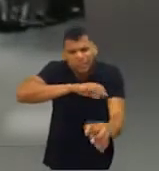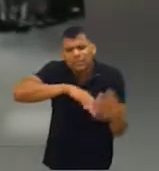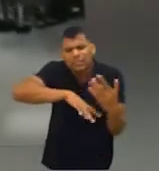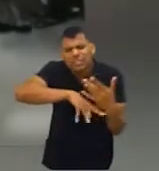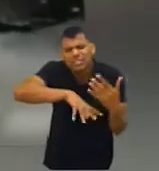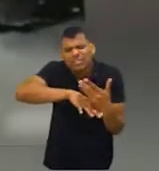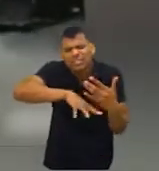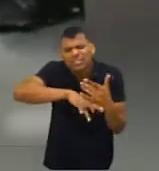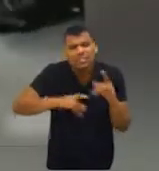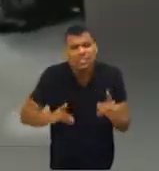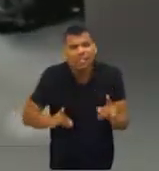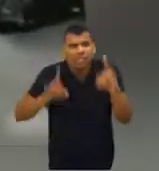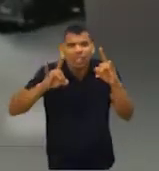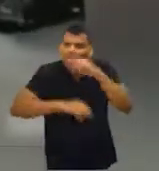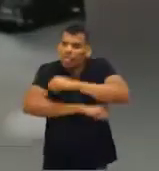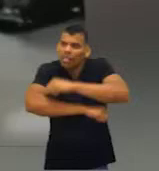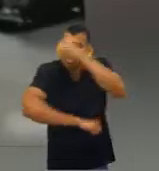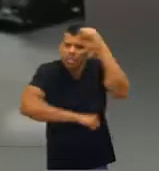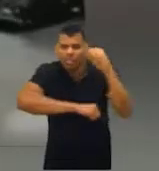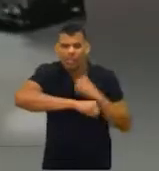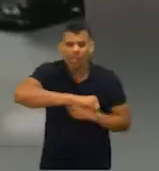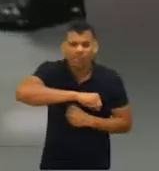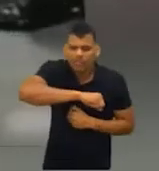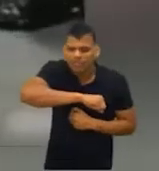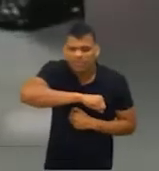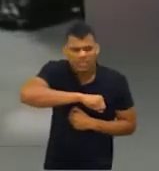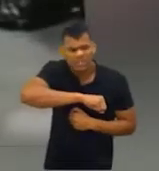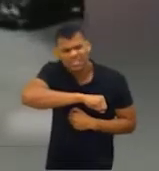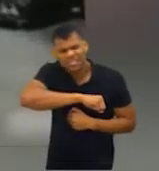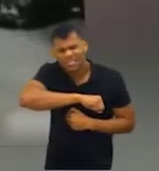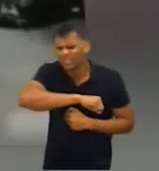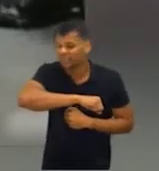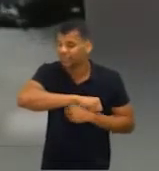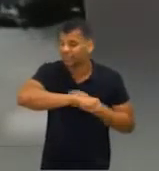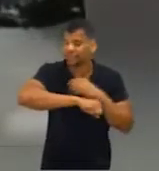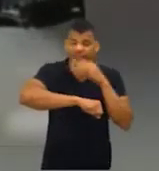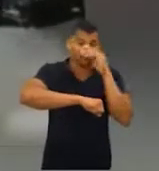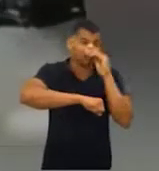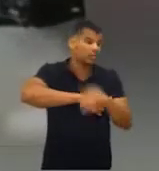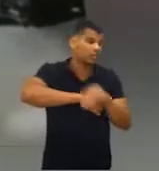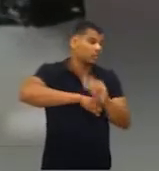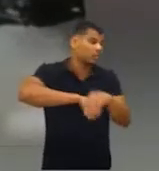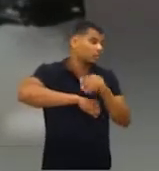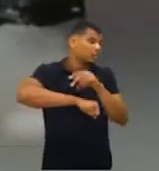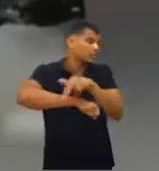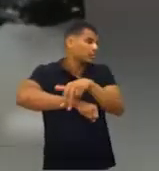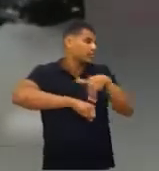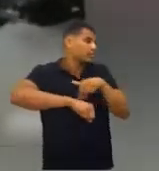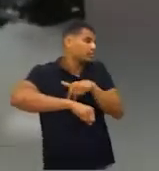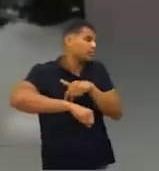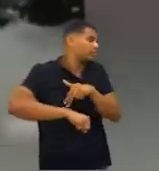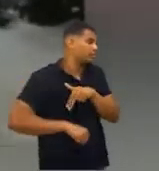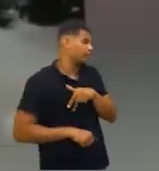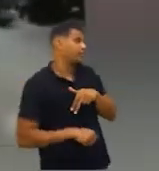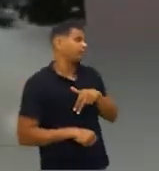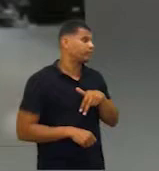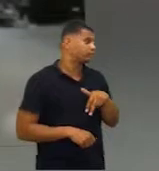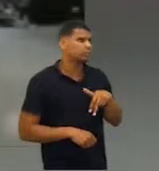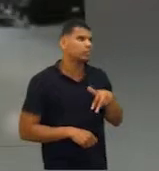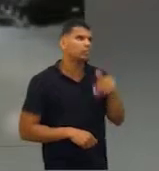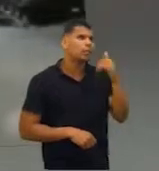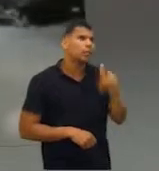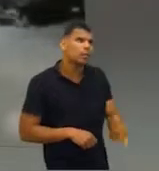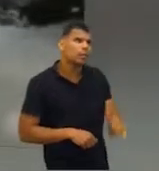pra um toque tenha qualquer e não tinha. Ninguém respondeu, eu disse